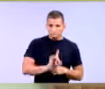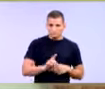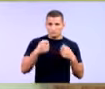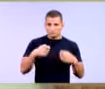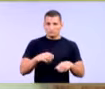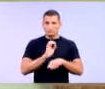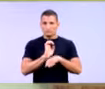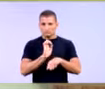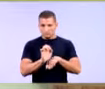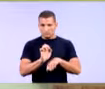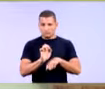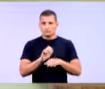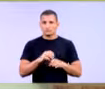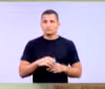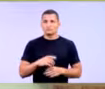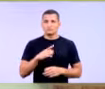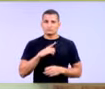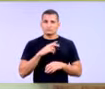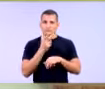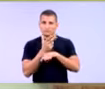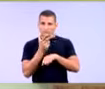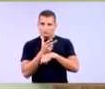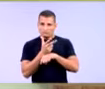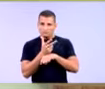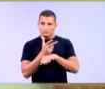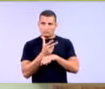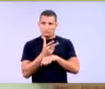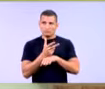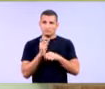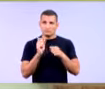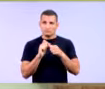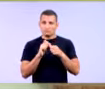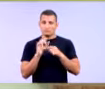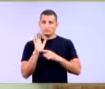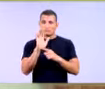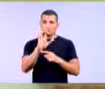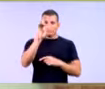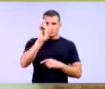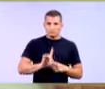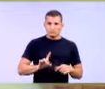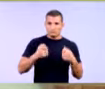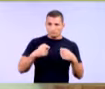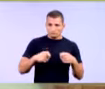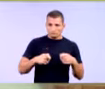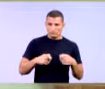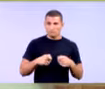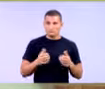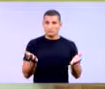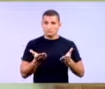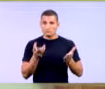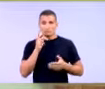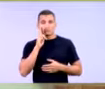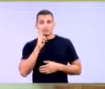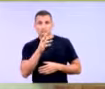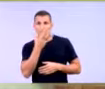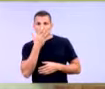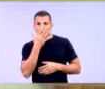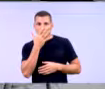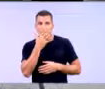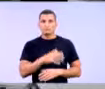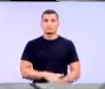do estagiário, um vídeo que faz essa ilustração sobre os direitos e deveres que nós vamos acompanhar agora.